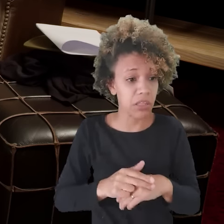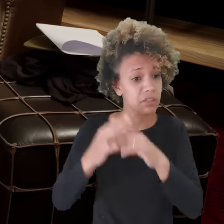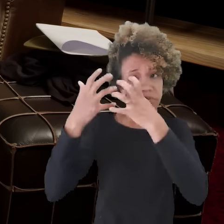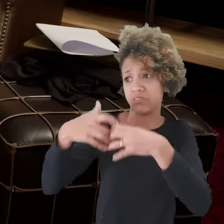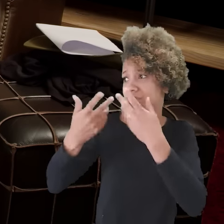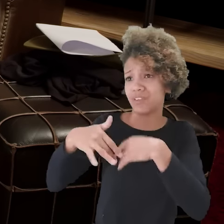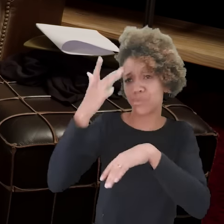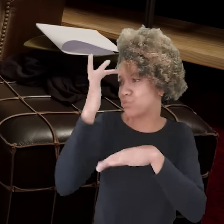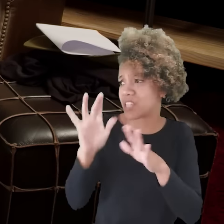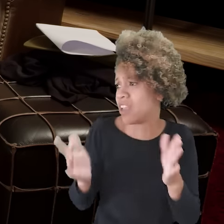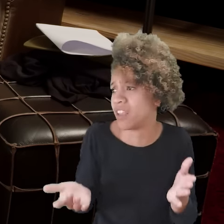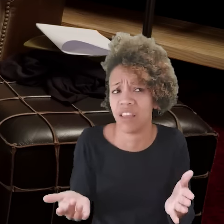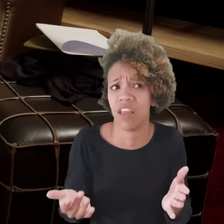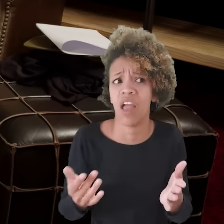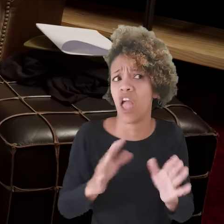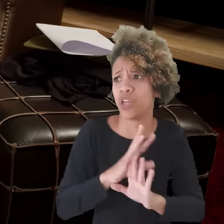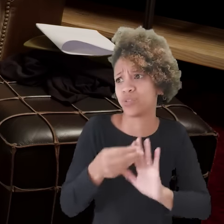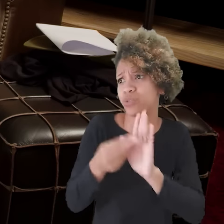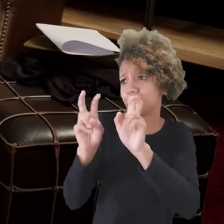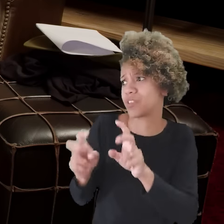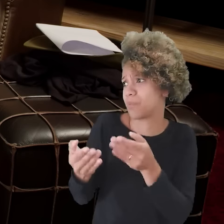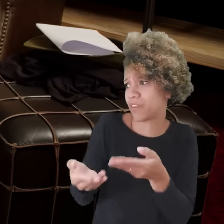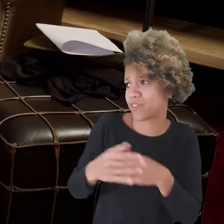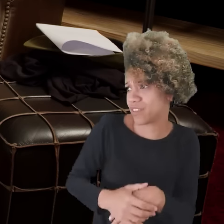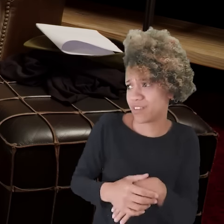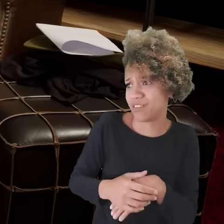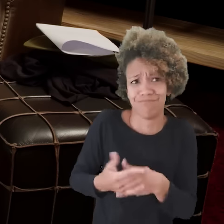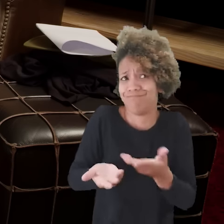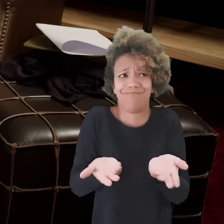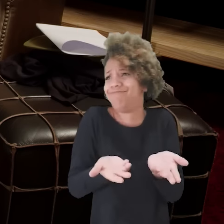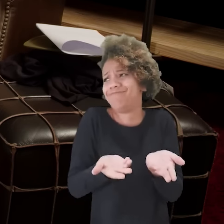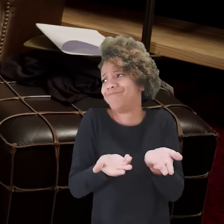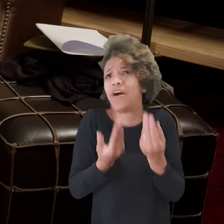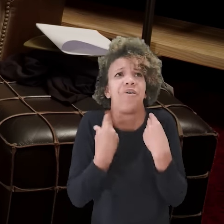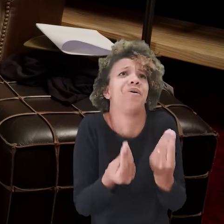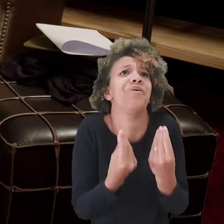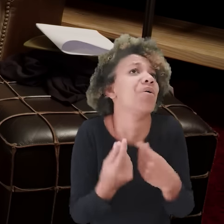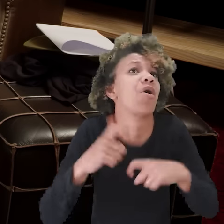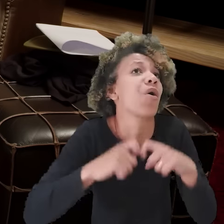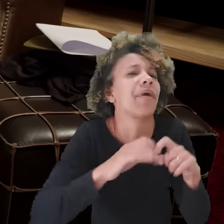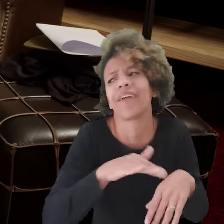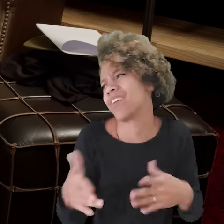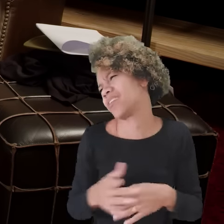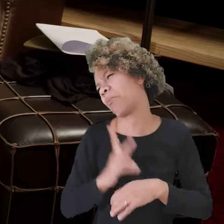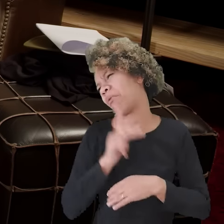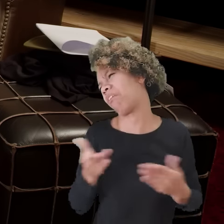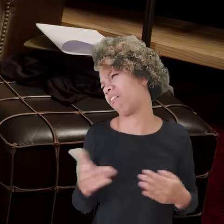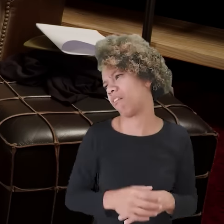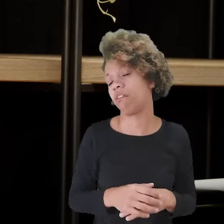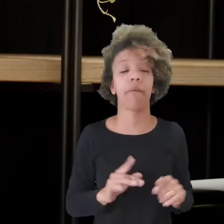hidrocefalista e você é é todos os temas que ele falou você é um grande otimista assim vamos comer crianças